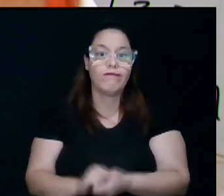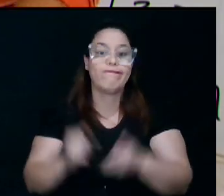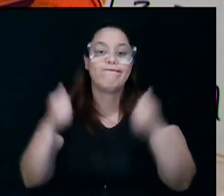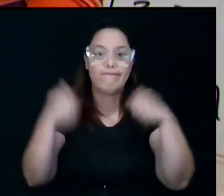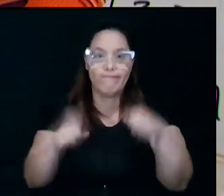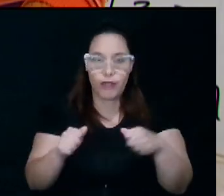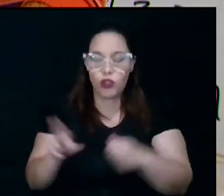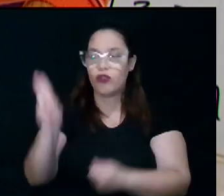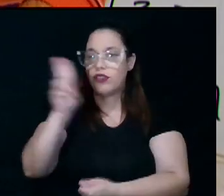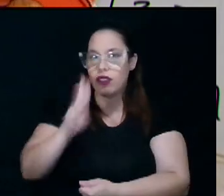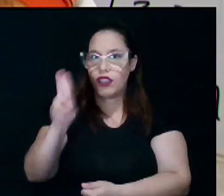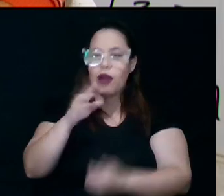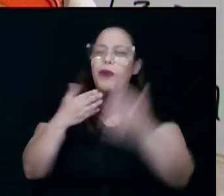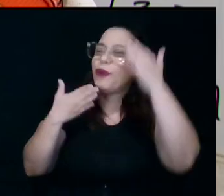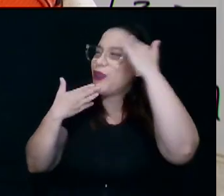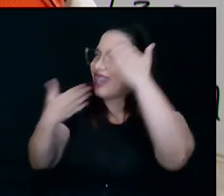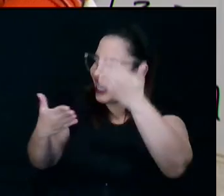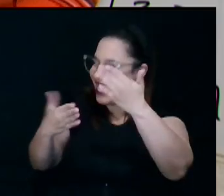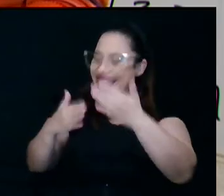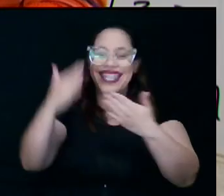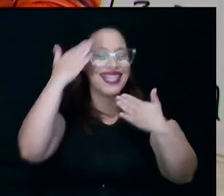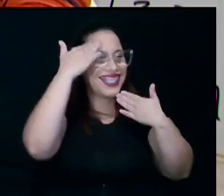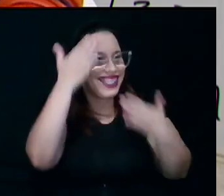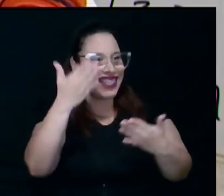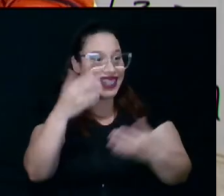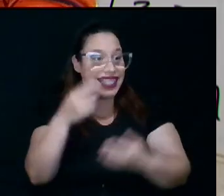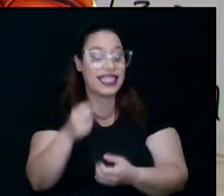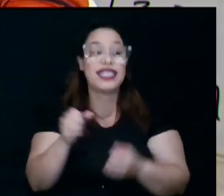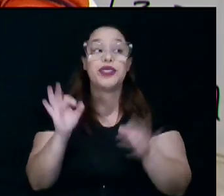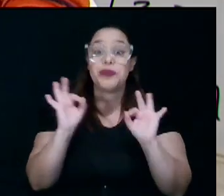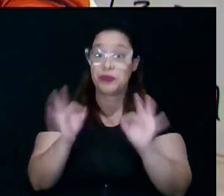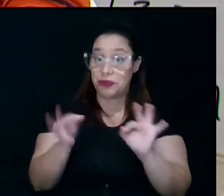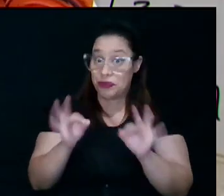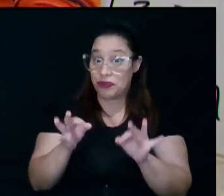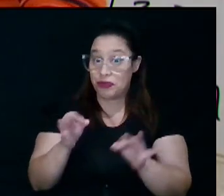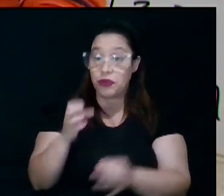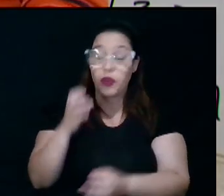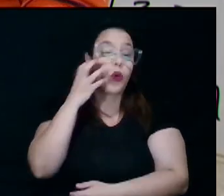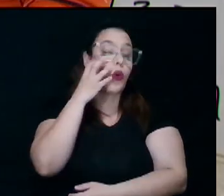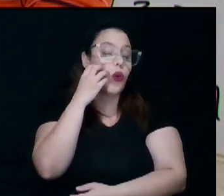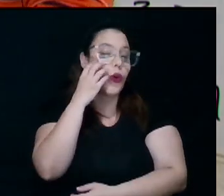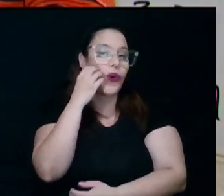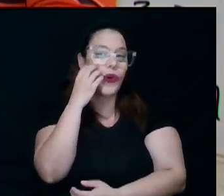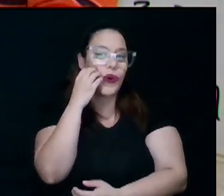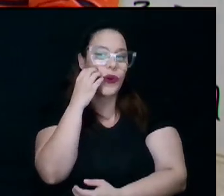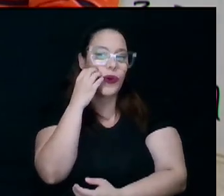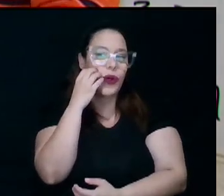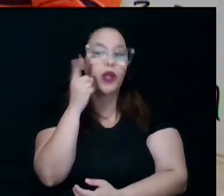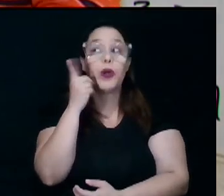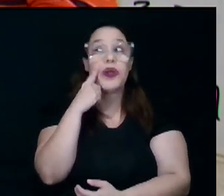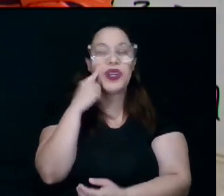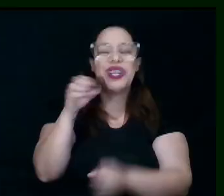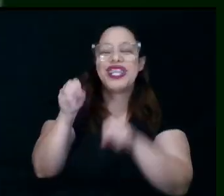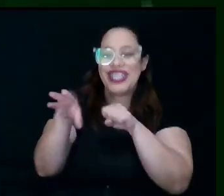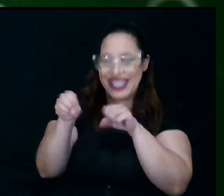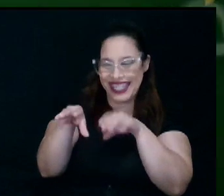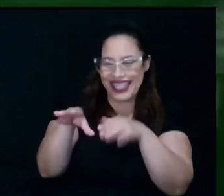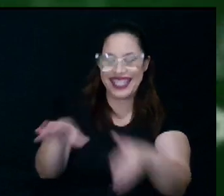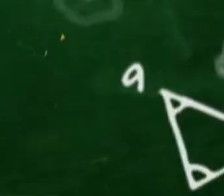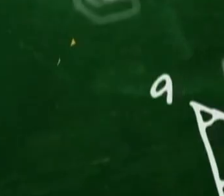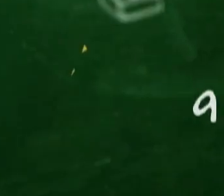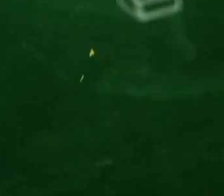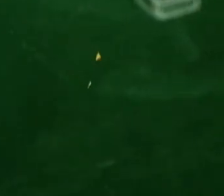Valeu, obrigado. Obrigado. Bom, é isso aí, pessoal. Eu sou o André Aranha, você já sabe, né? Tô sempre de olho na educação. Tchau.